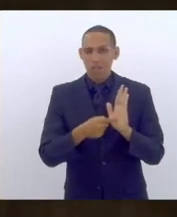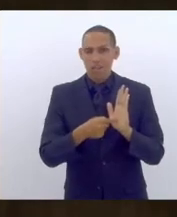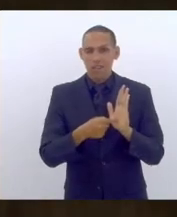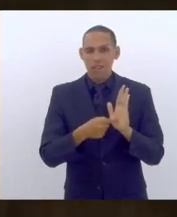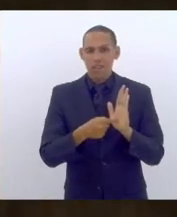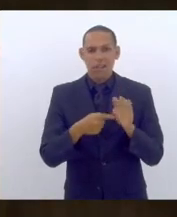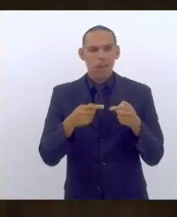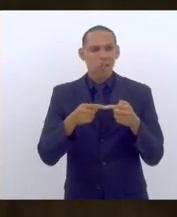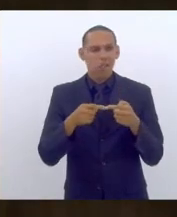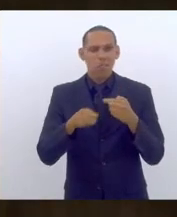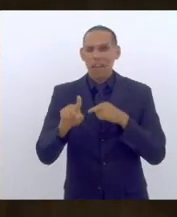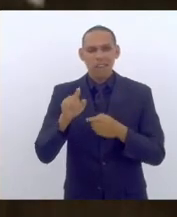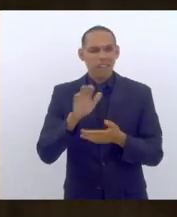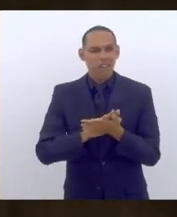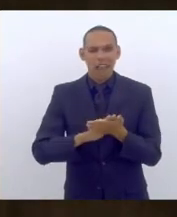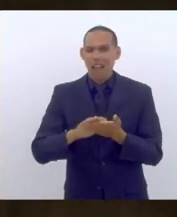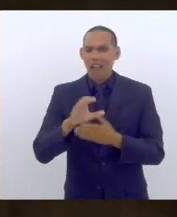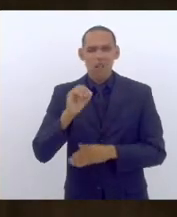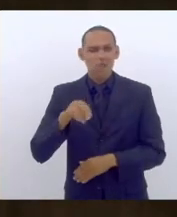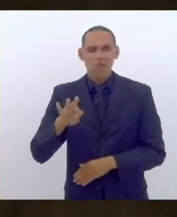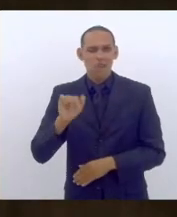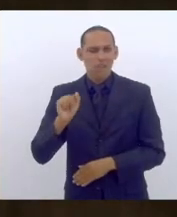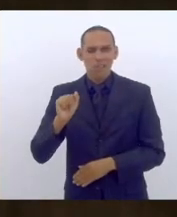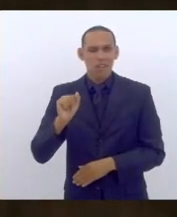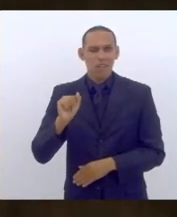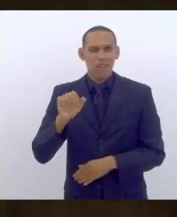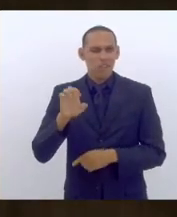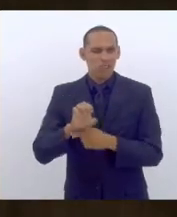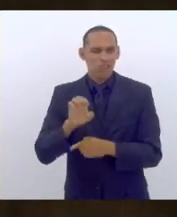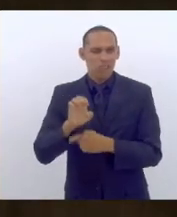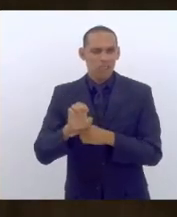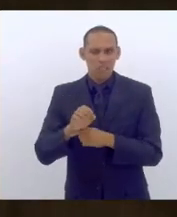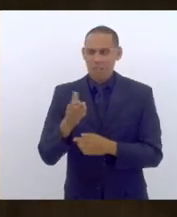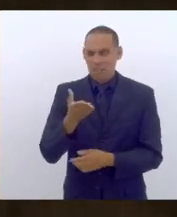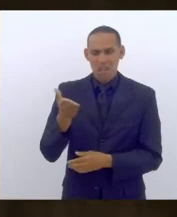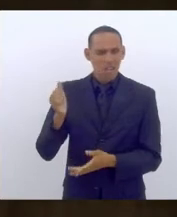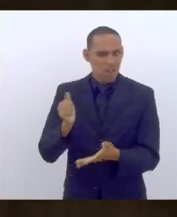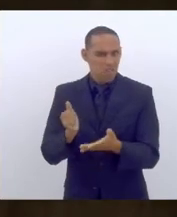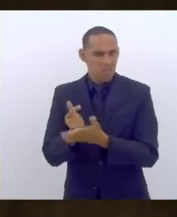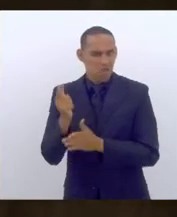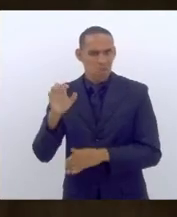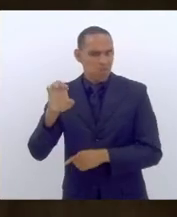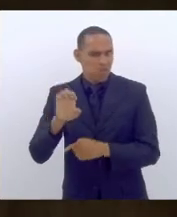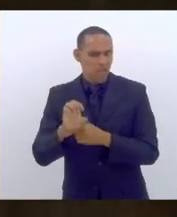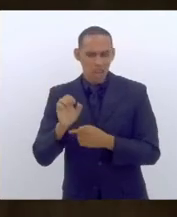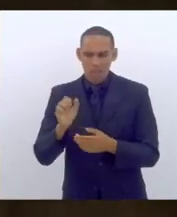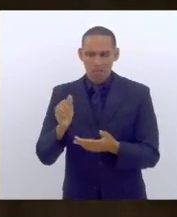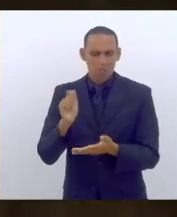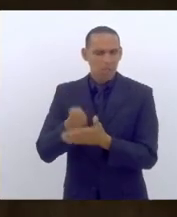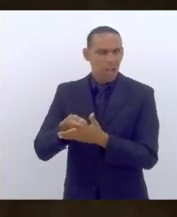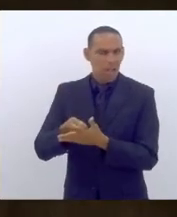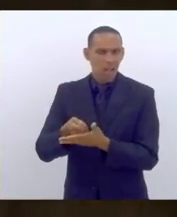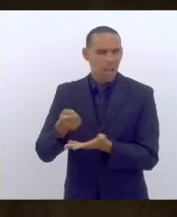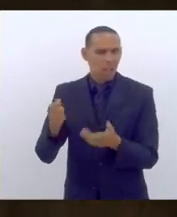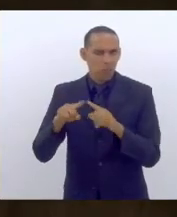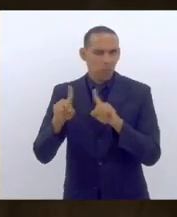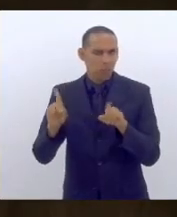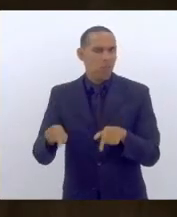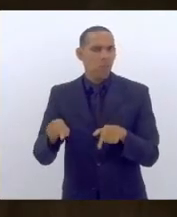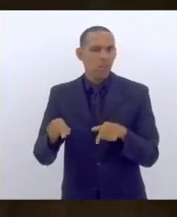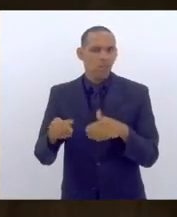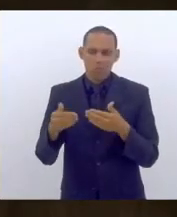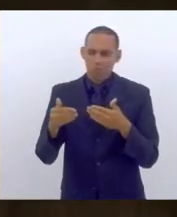tem nada a ver com conta do Estado uma coisa é o estado que faz compras ou é o estado que paga os seus servidores